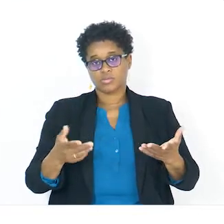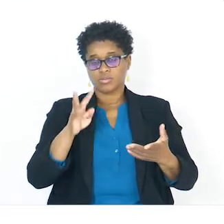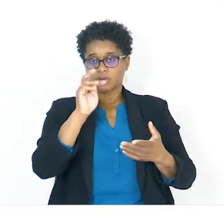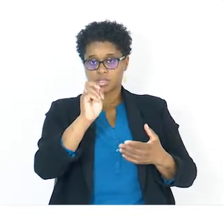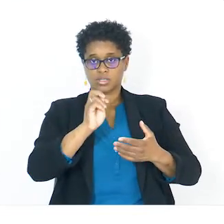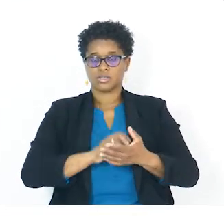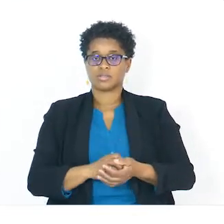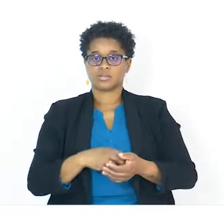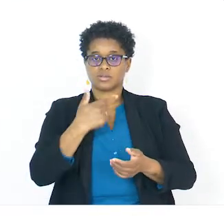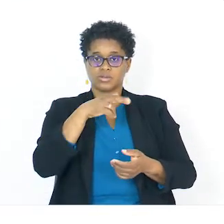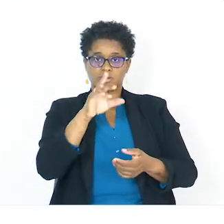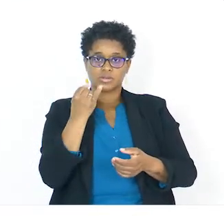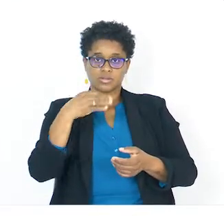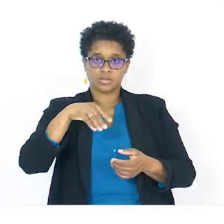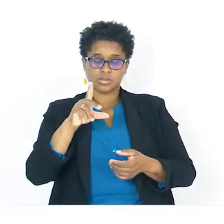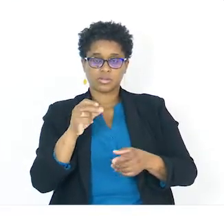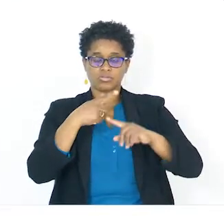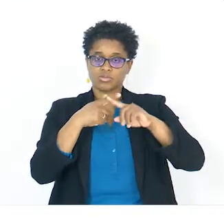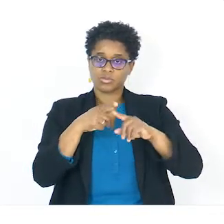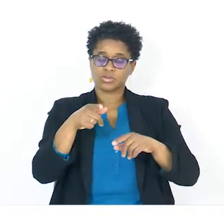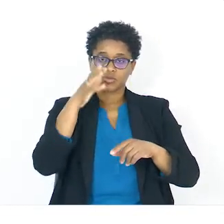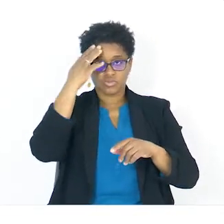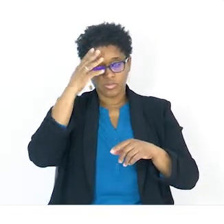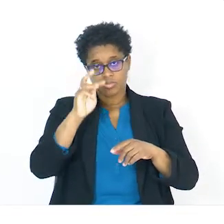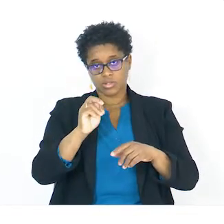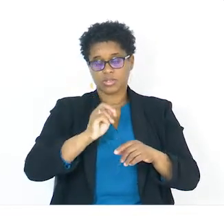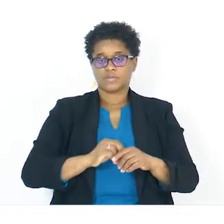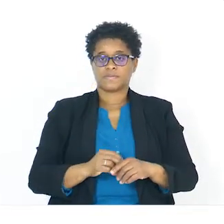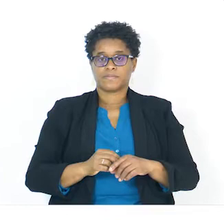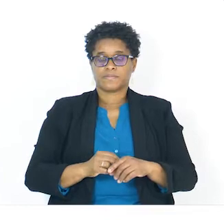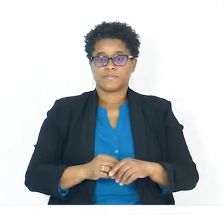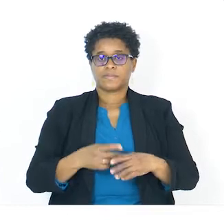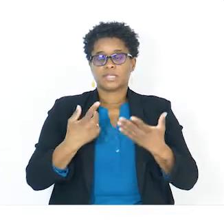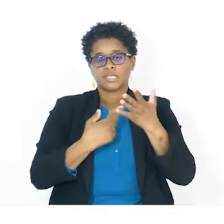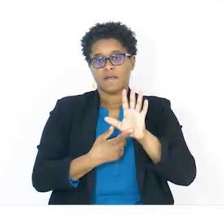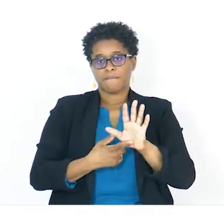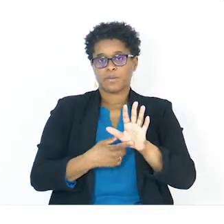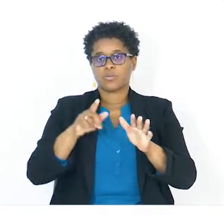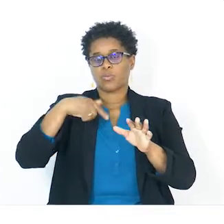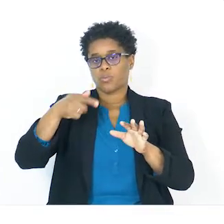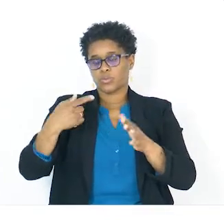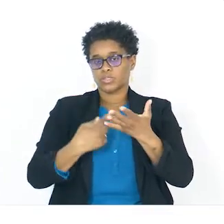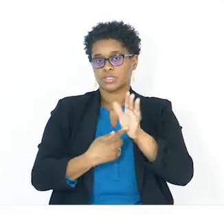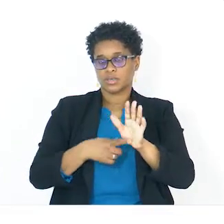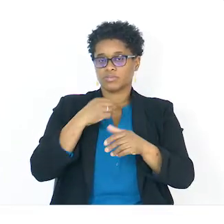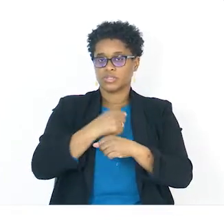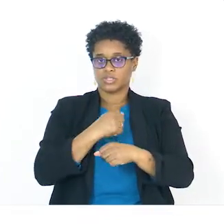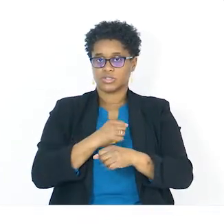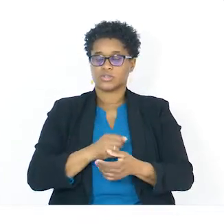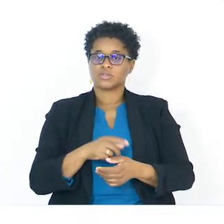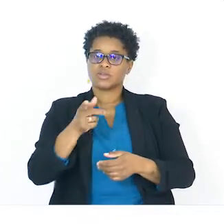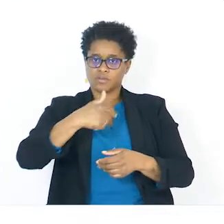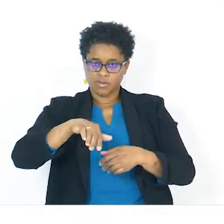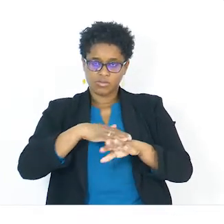por 3. O triplo significa multiplicar o número por 3. Outros exemplos de